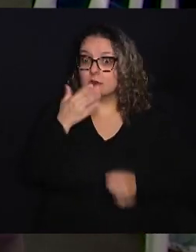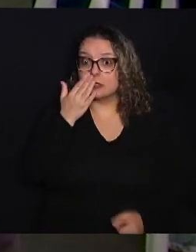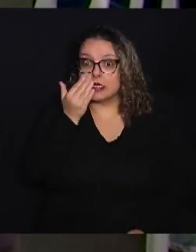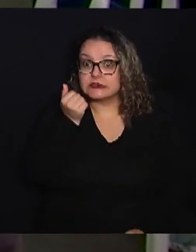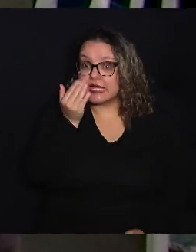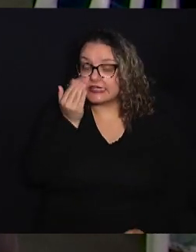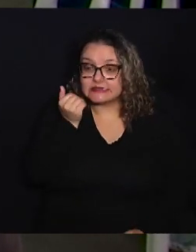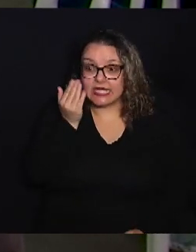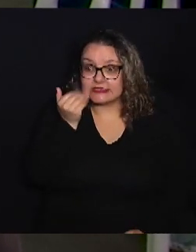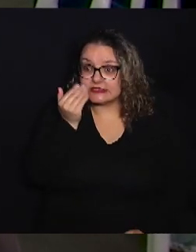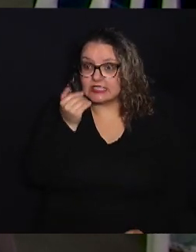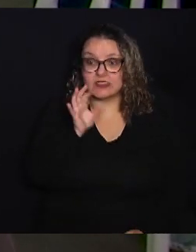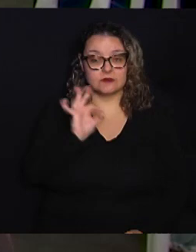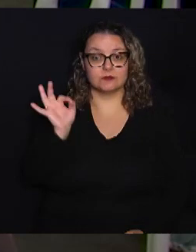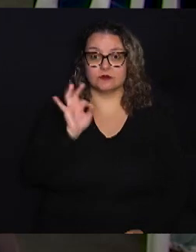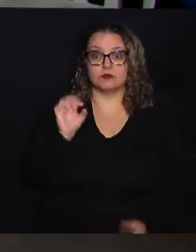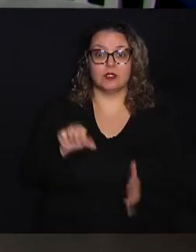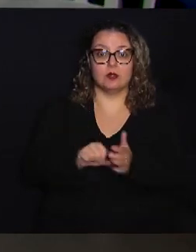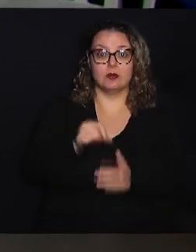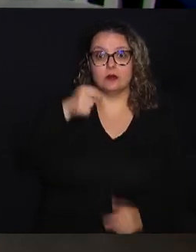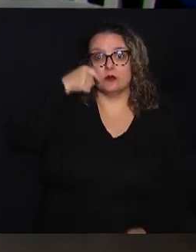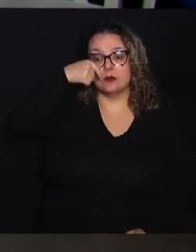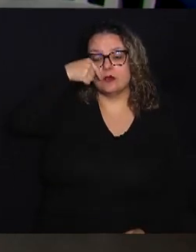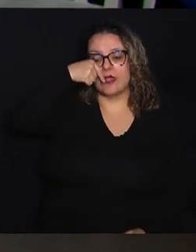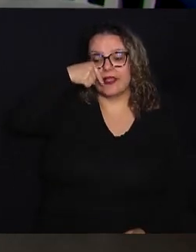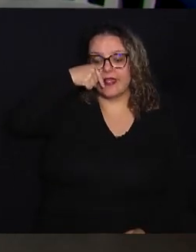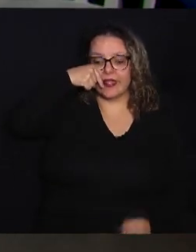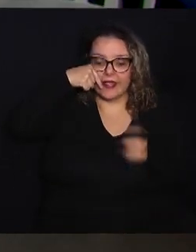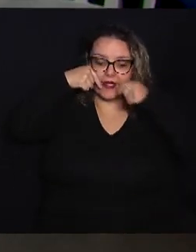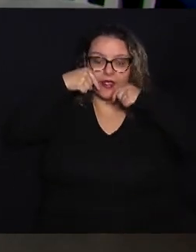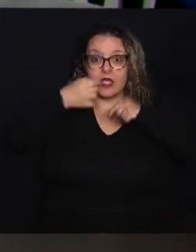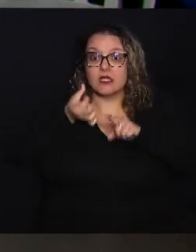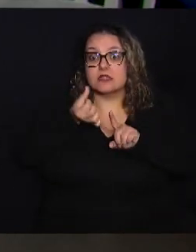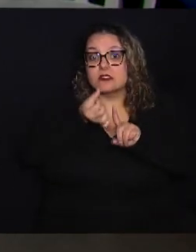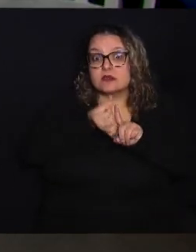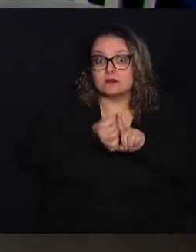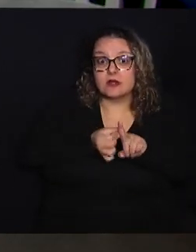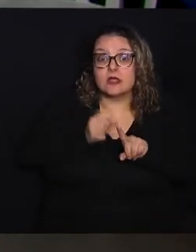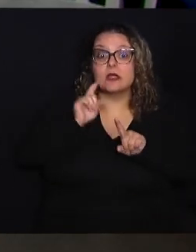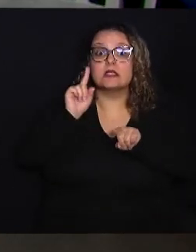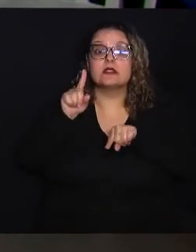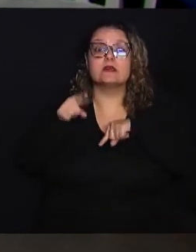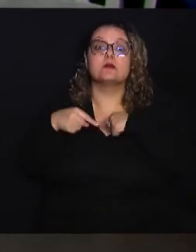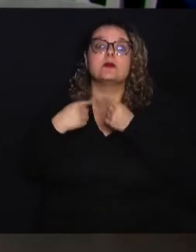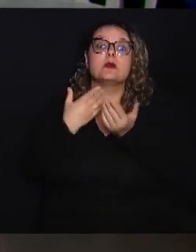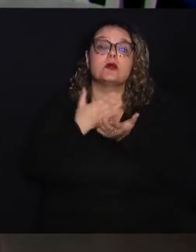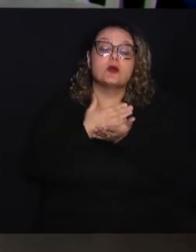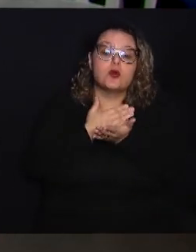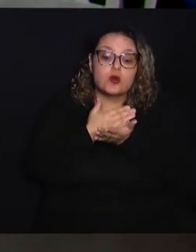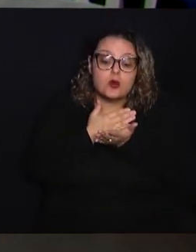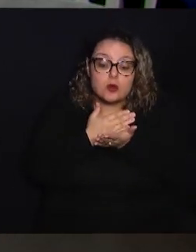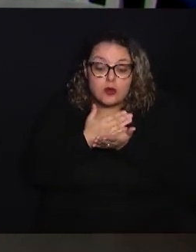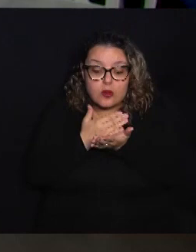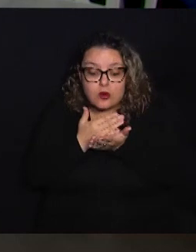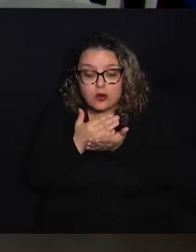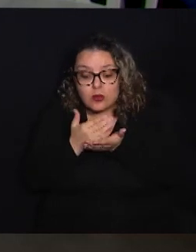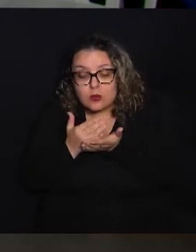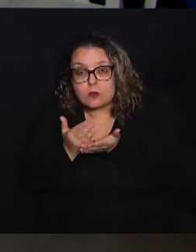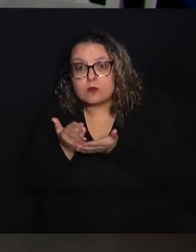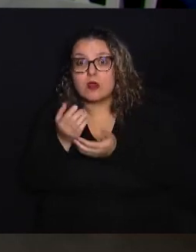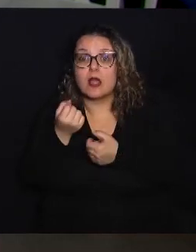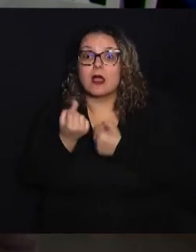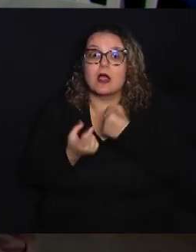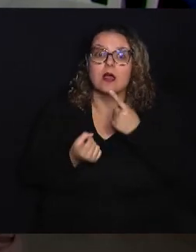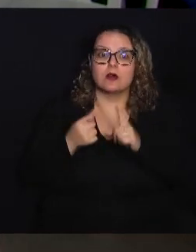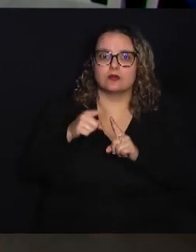el não precise comer ele não precisa ele vai nascer primeiro dentinho lá com se meses de idade Aí é que vai começar a